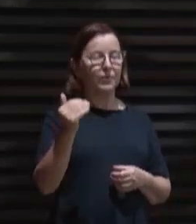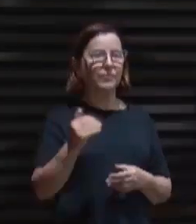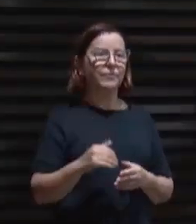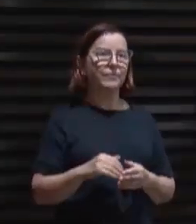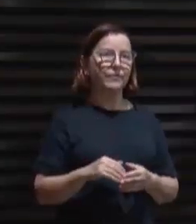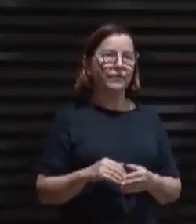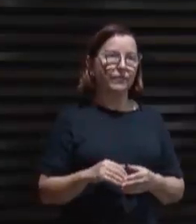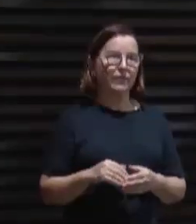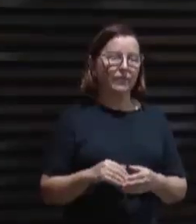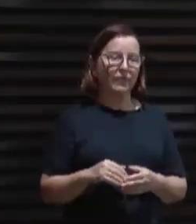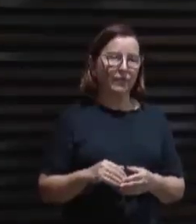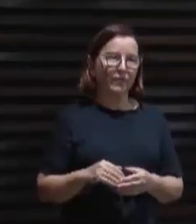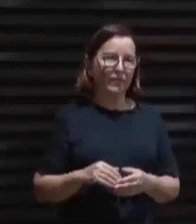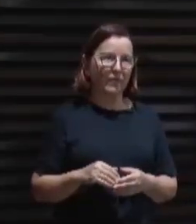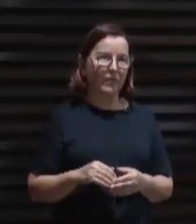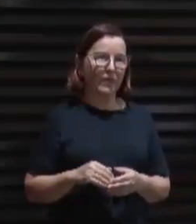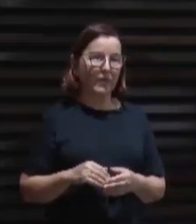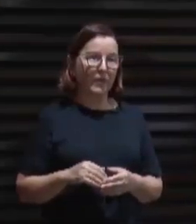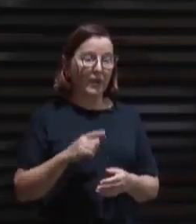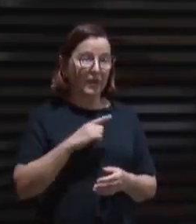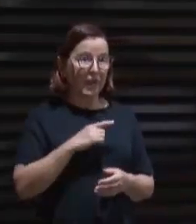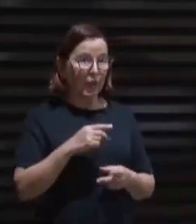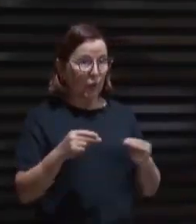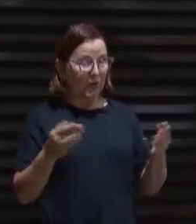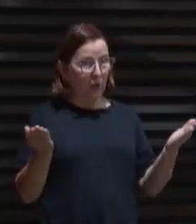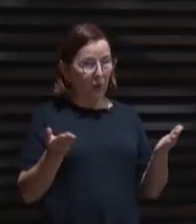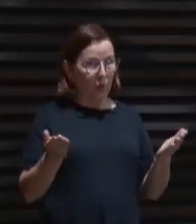muitas vezes não pode ser considerado ciência. Por exemplo,